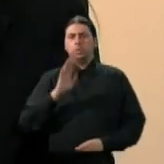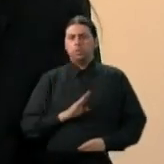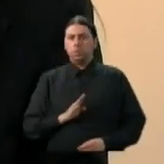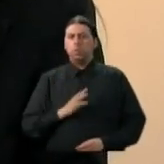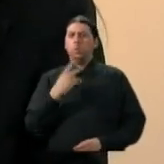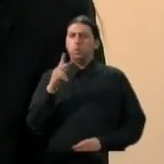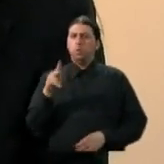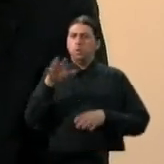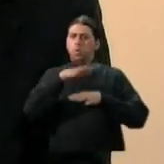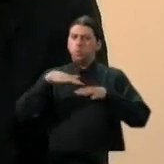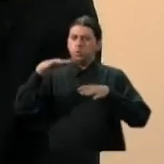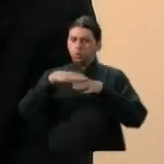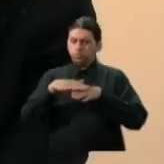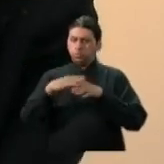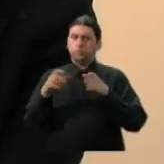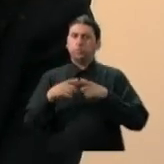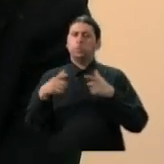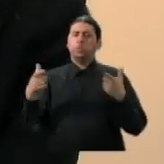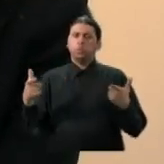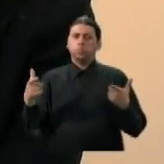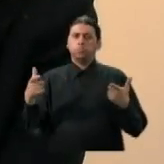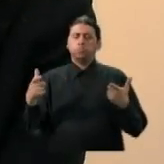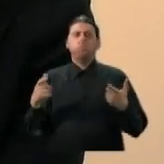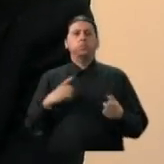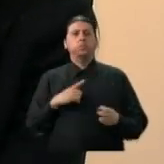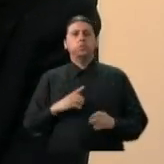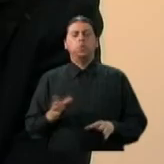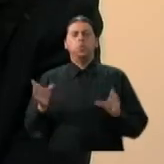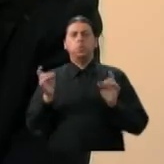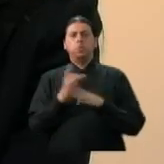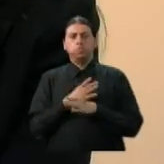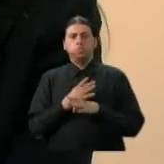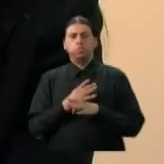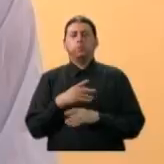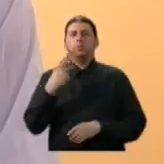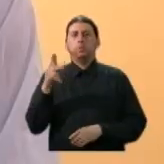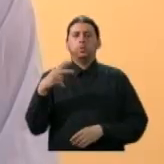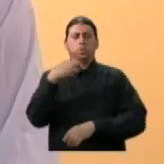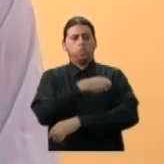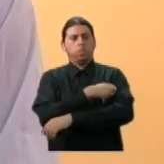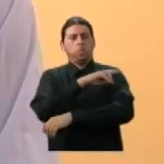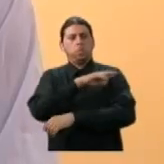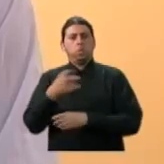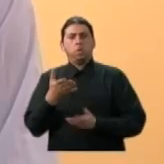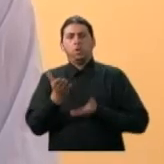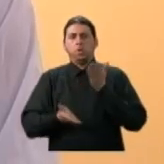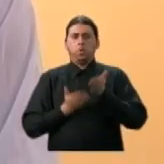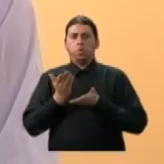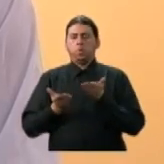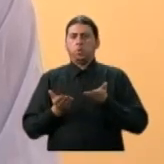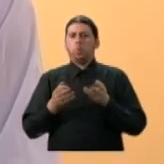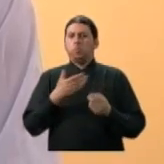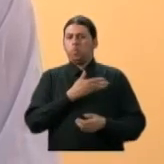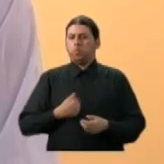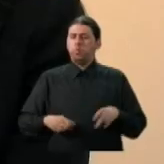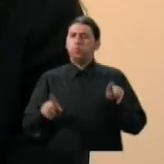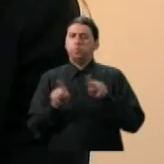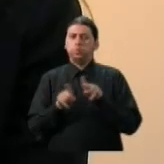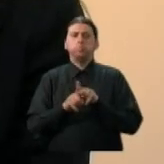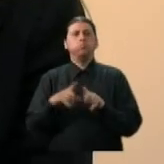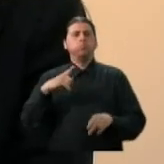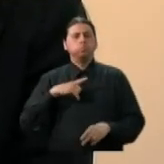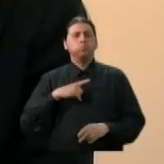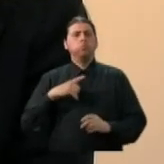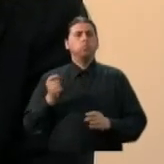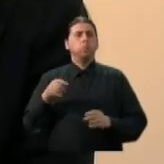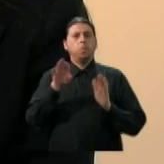essa cobertura imensa, né, completa de vacinas no serviço público. Também tem as